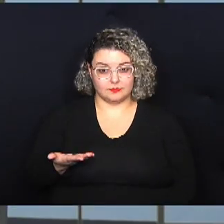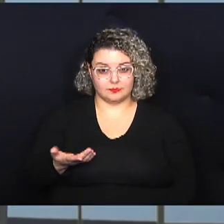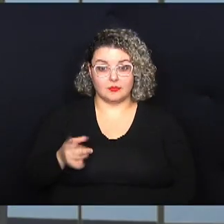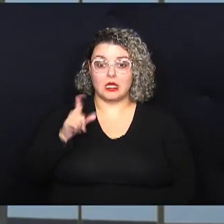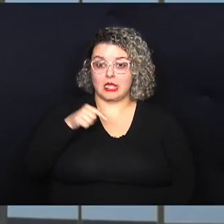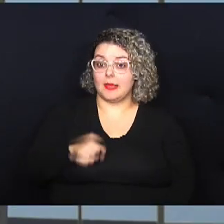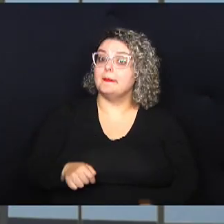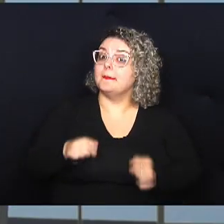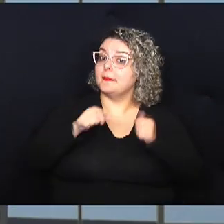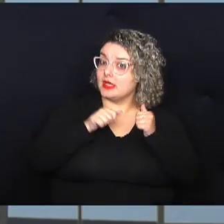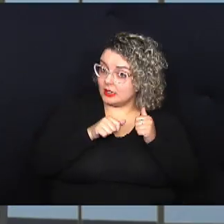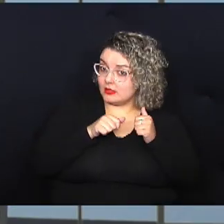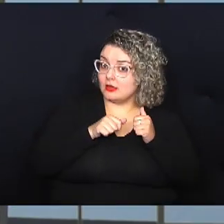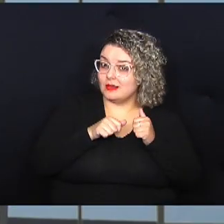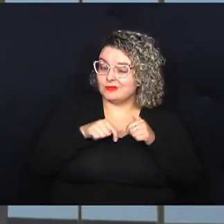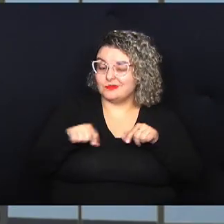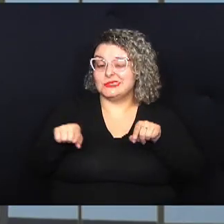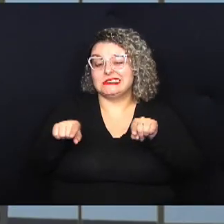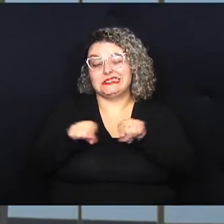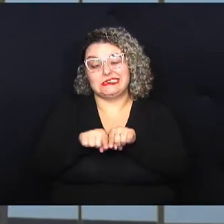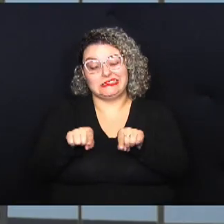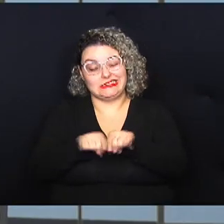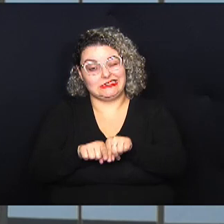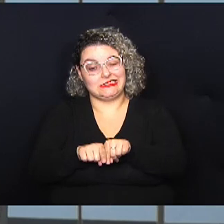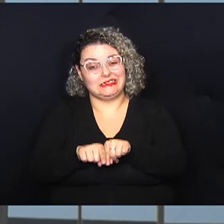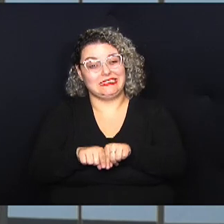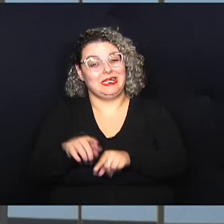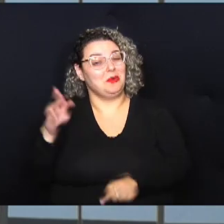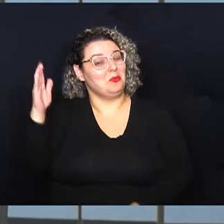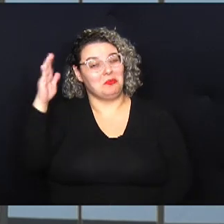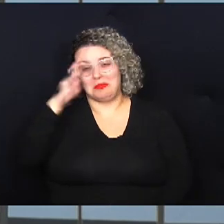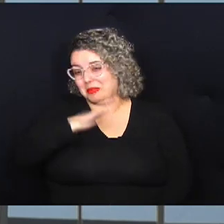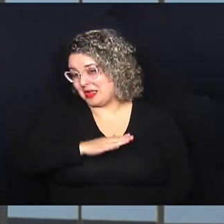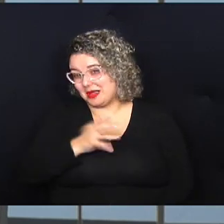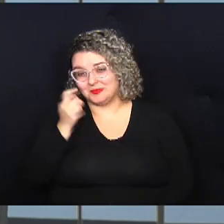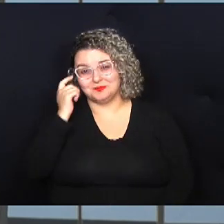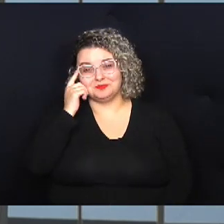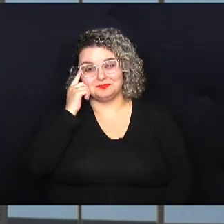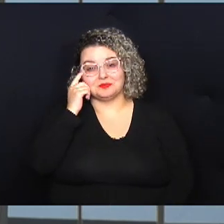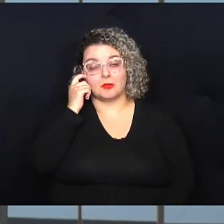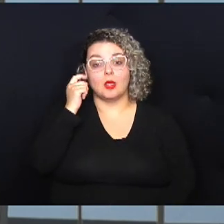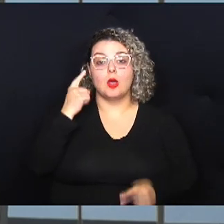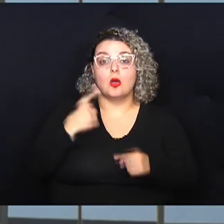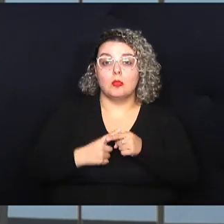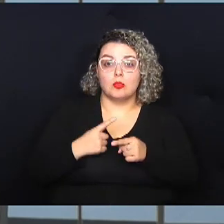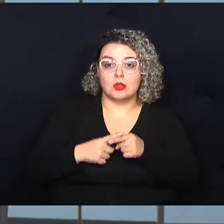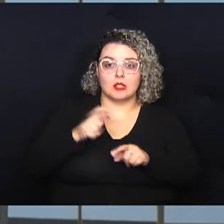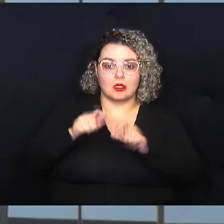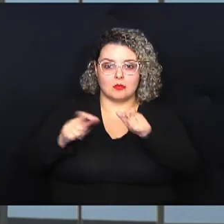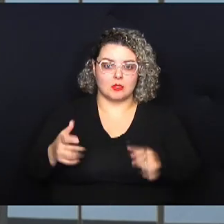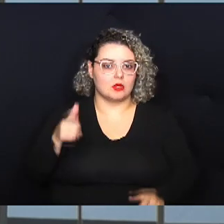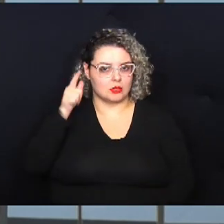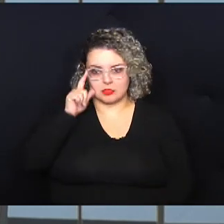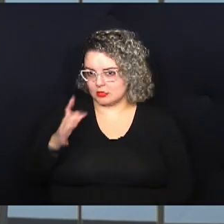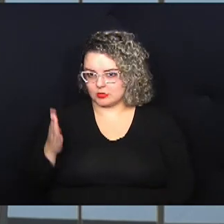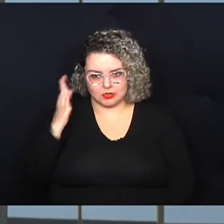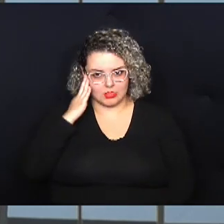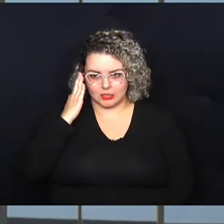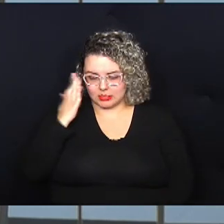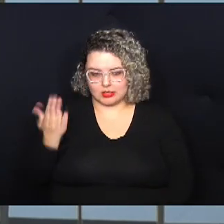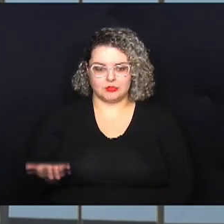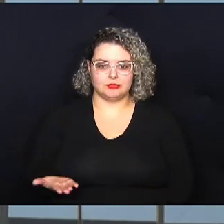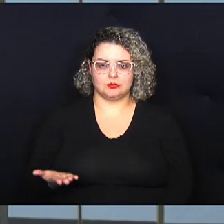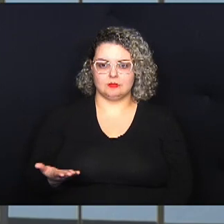benéfico, mas também acaba sendo algo muito maléfico, né? Porque a pessoa que não consegue entender que